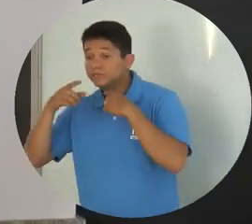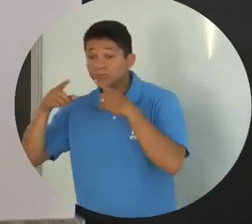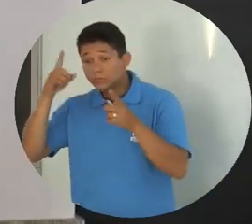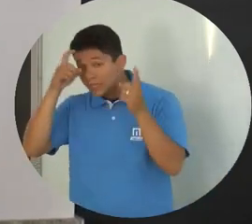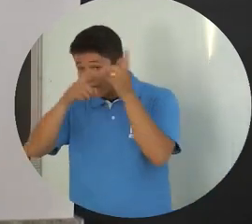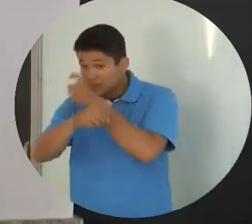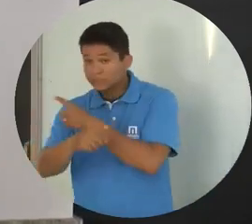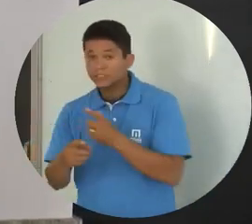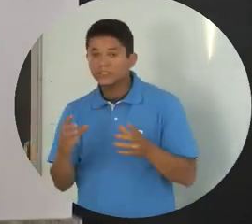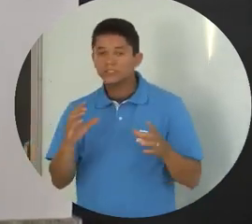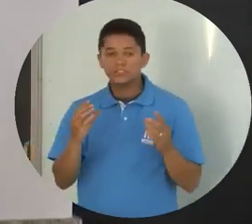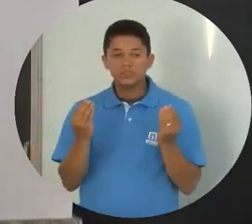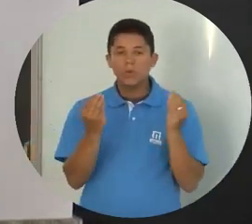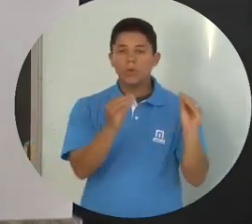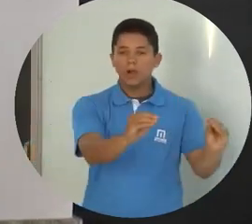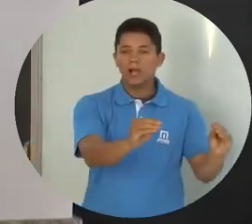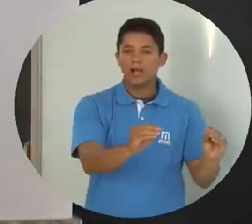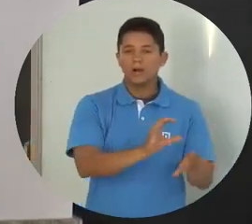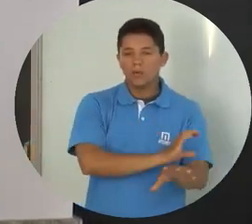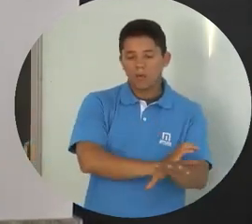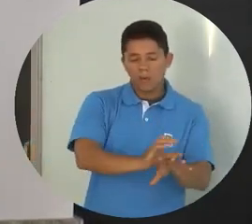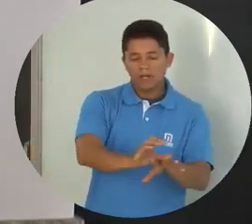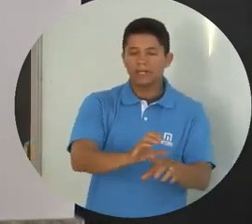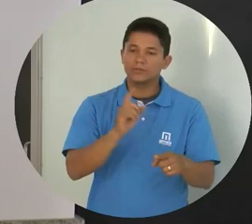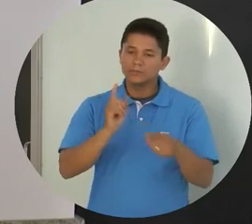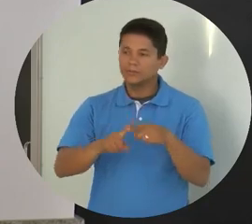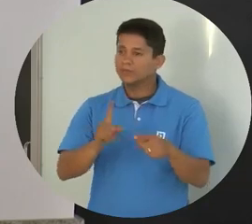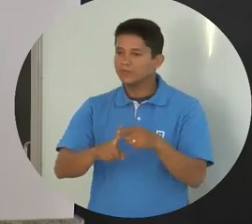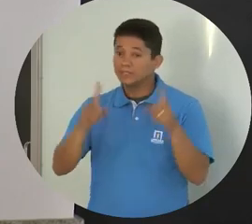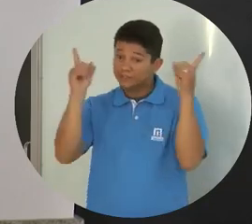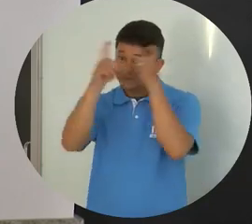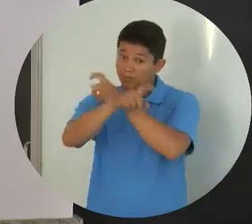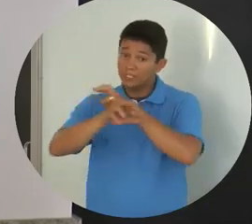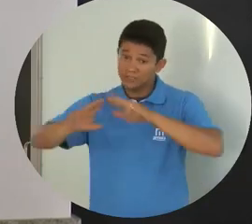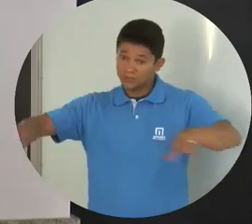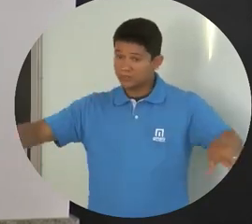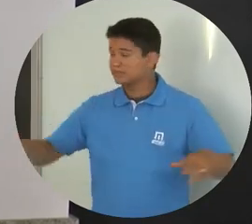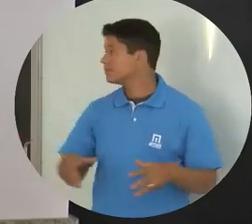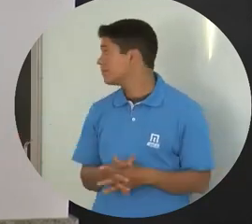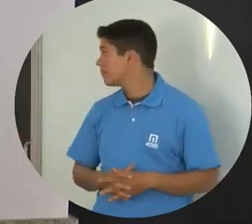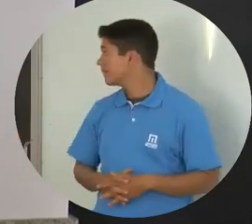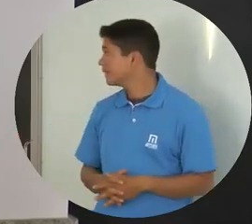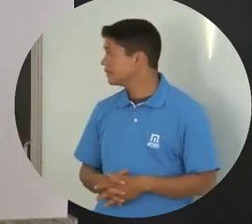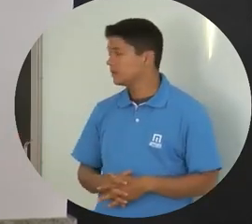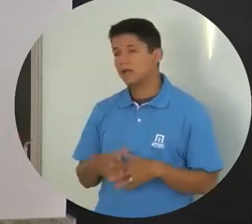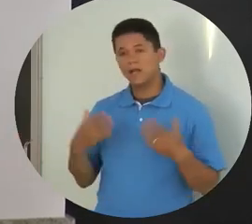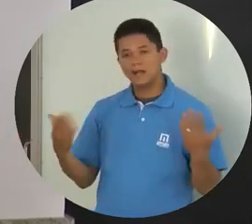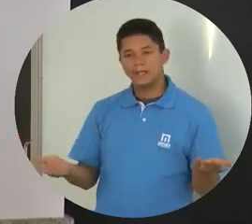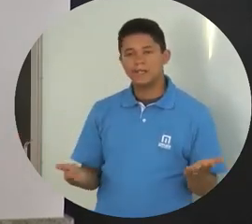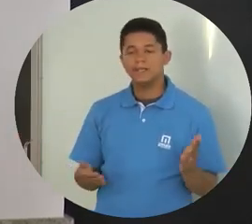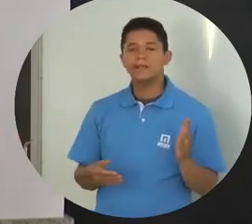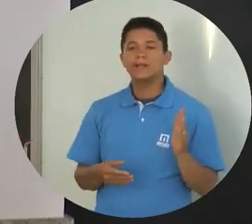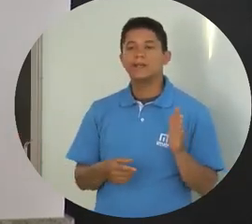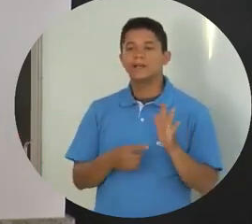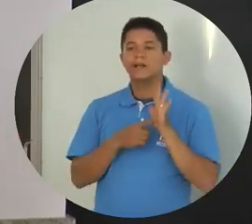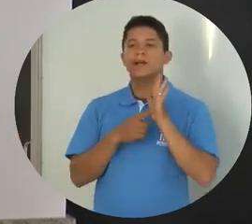colocar concreto, de executar o concreto por outras dificuldades, e já veio como uma premissa